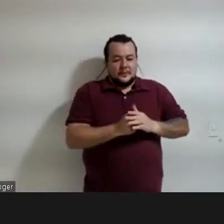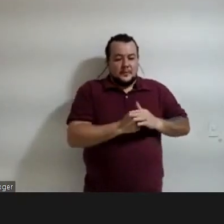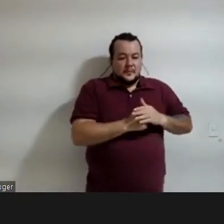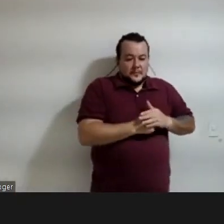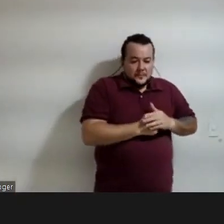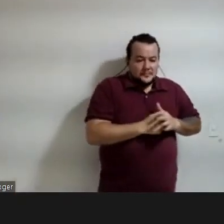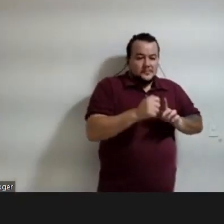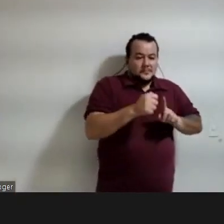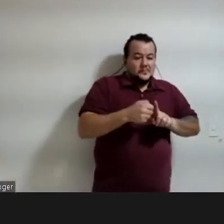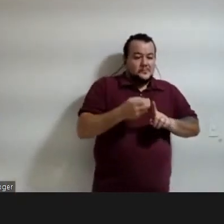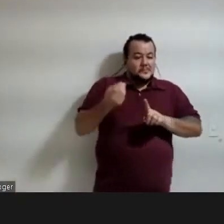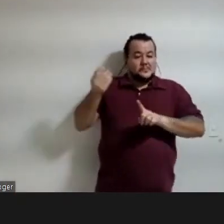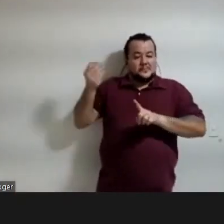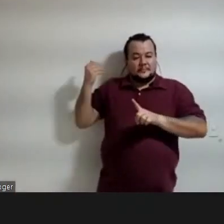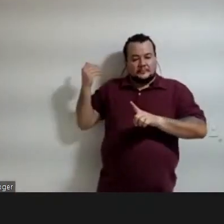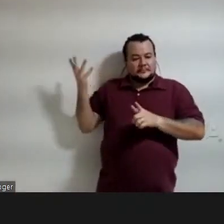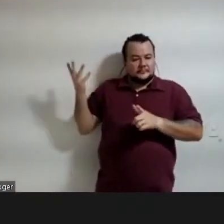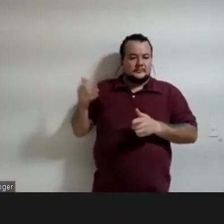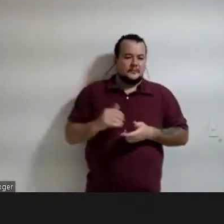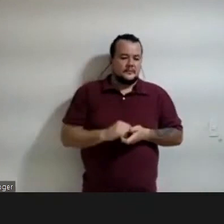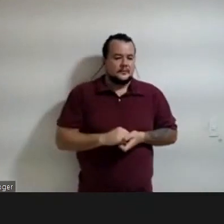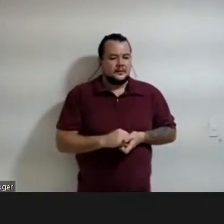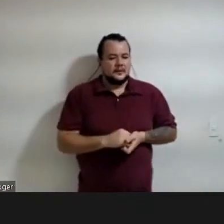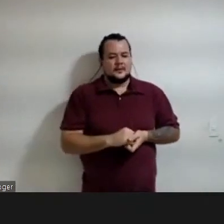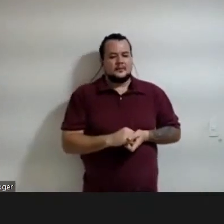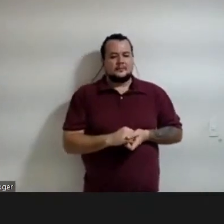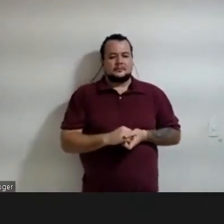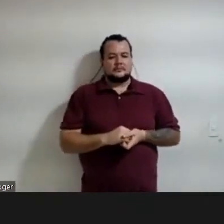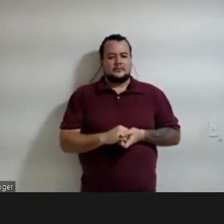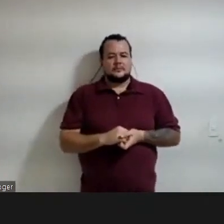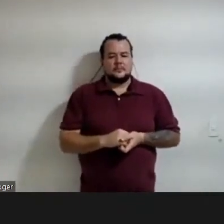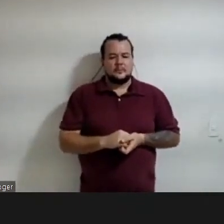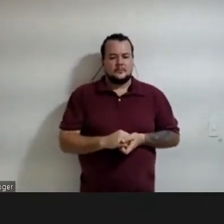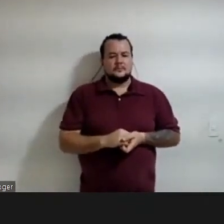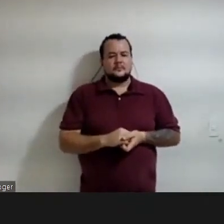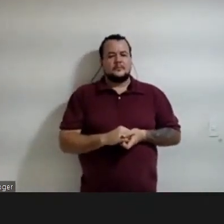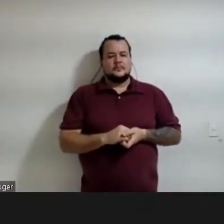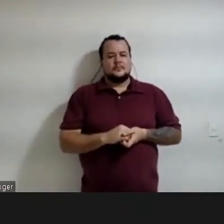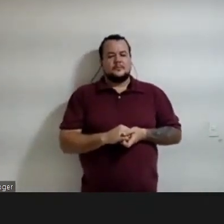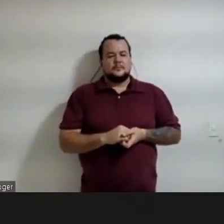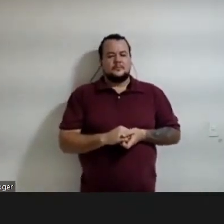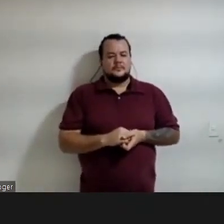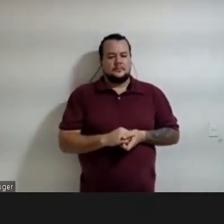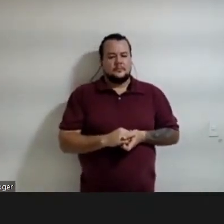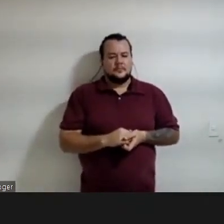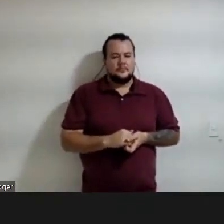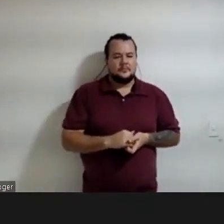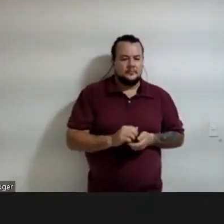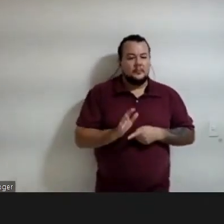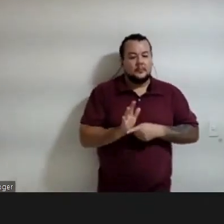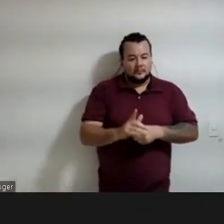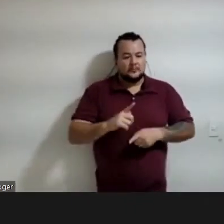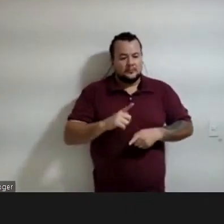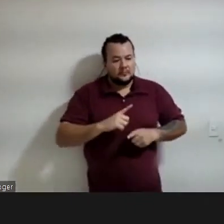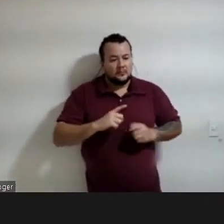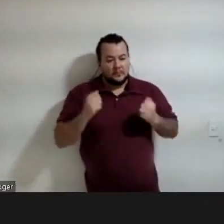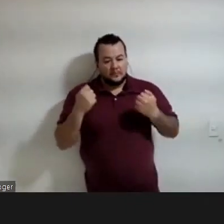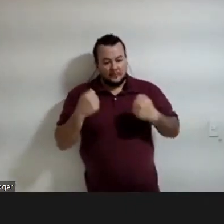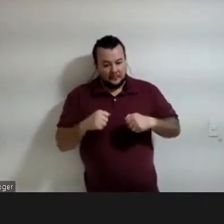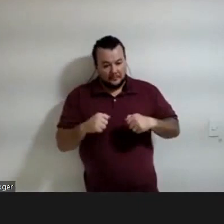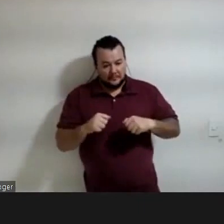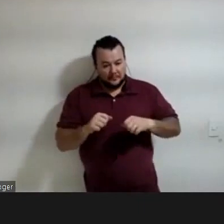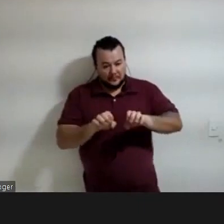meses antes, que nos permitiram ter a infraestrutura pronta e a ponto